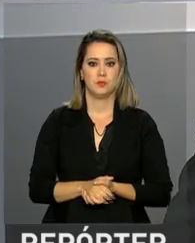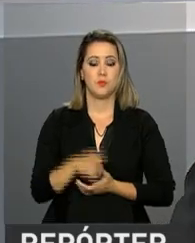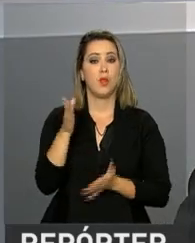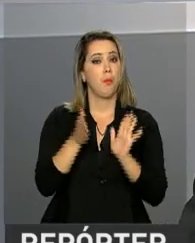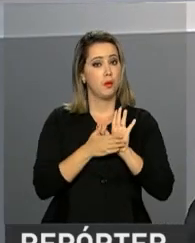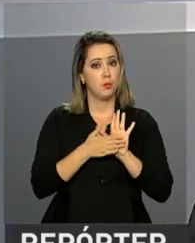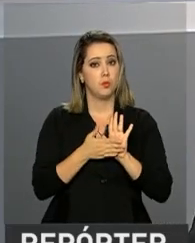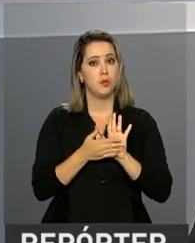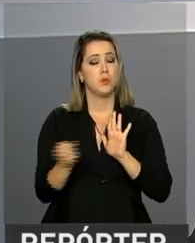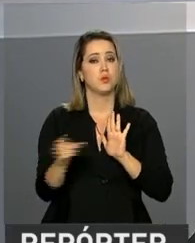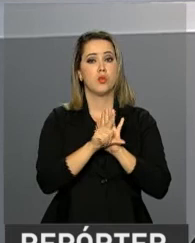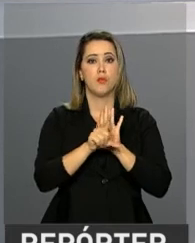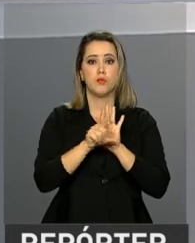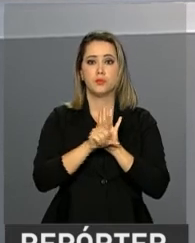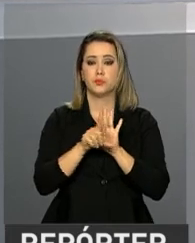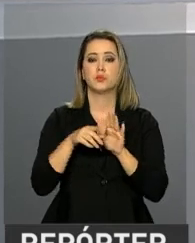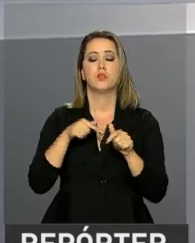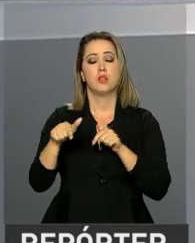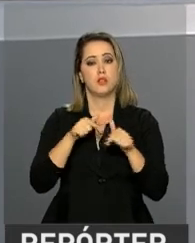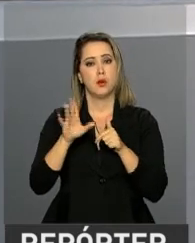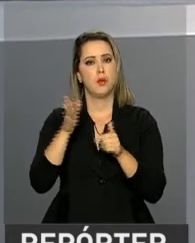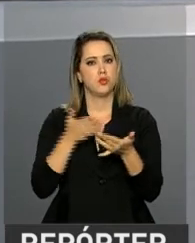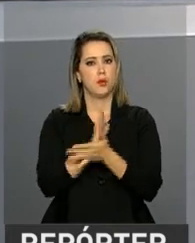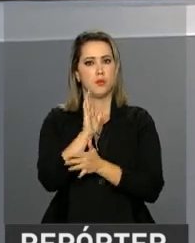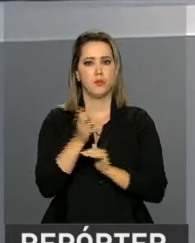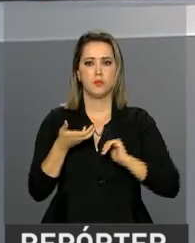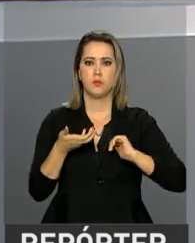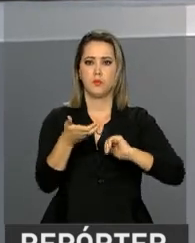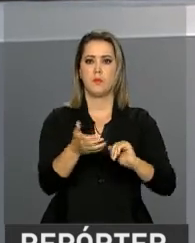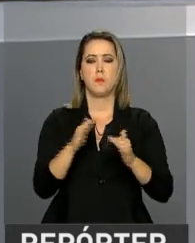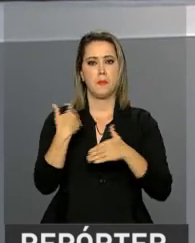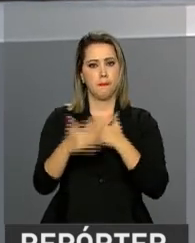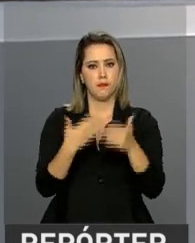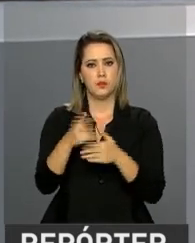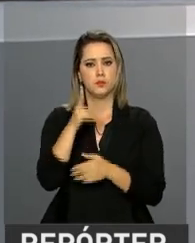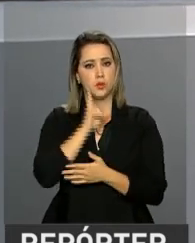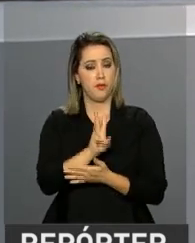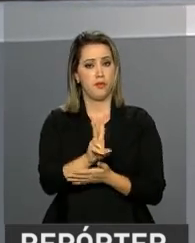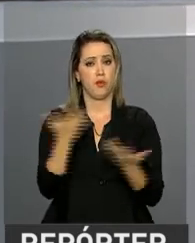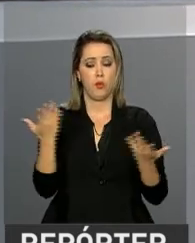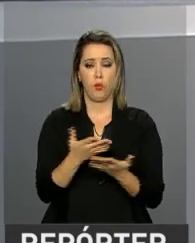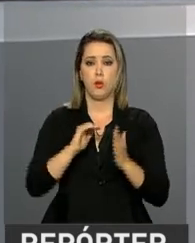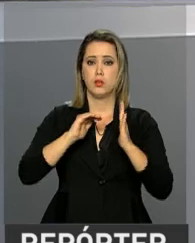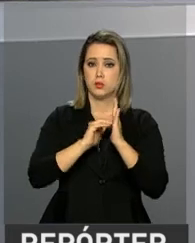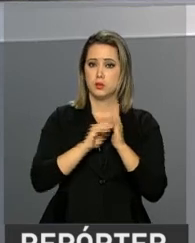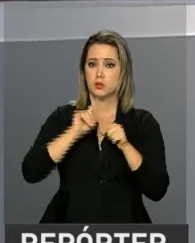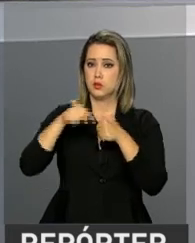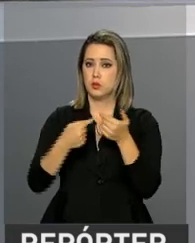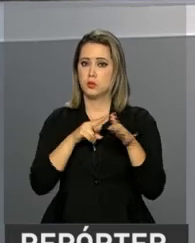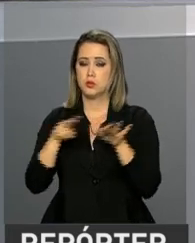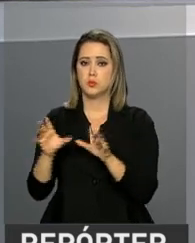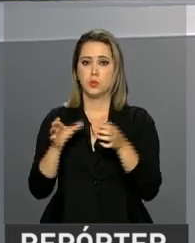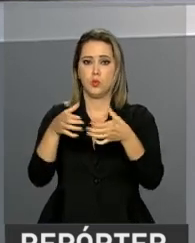proposta para a modernização das leis trabalhistas já foi aprovada na câmara dos deputados e segue em análise no senado na próxima semana a